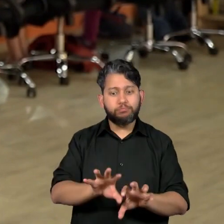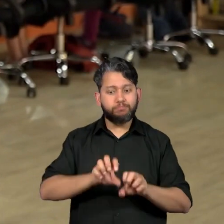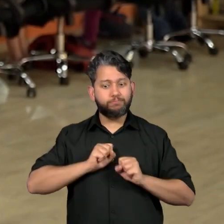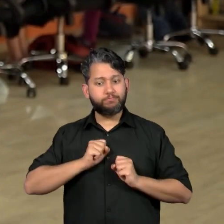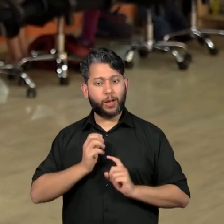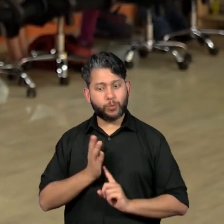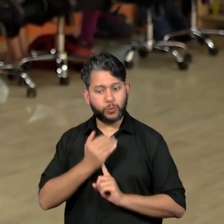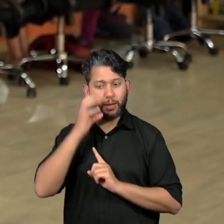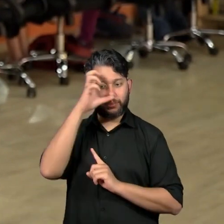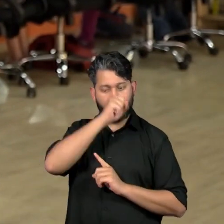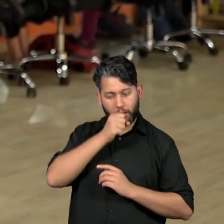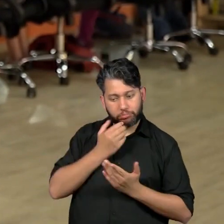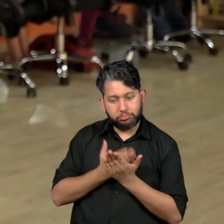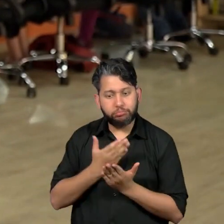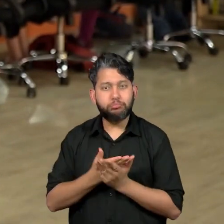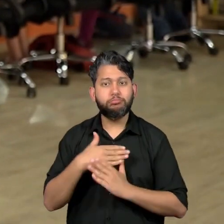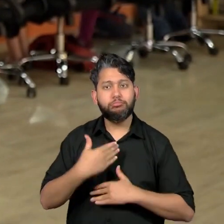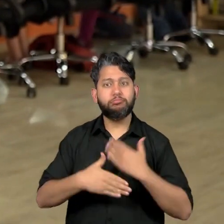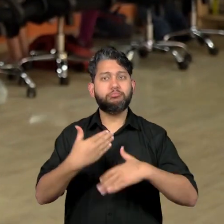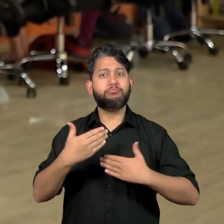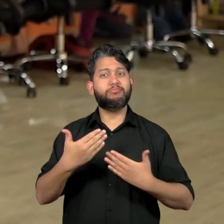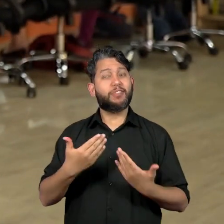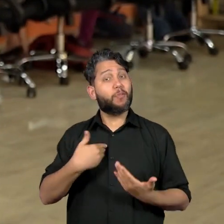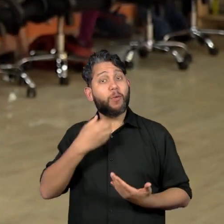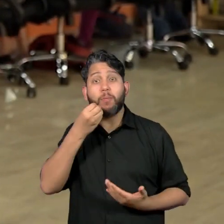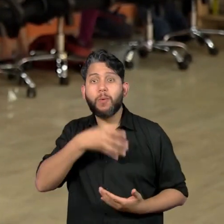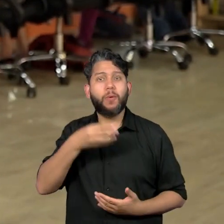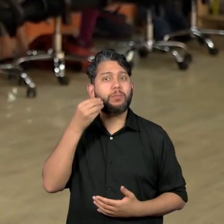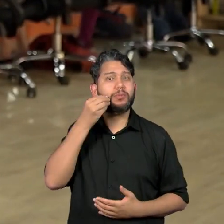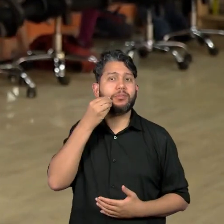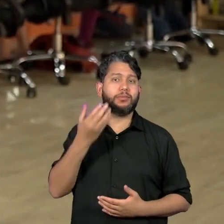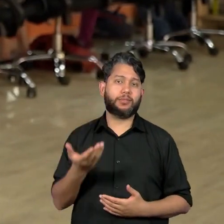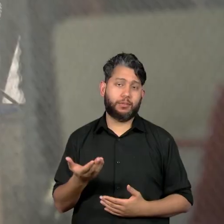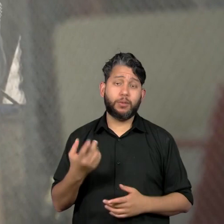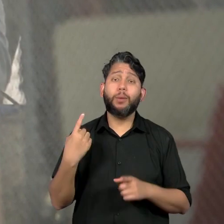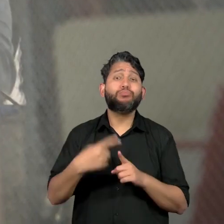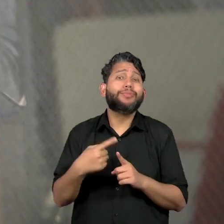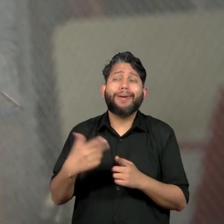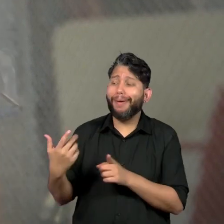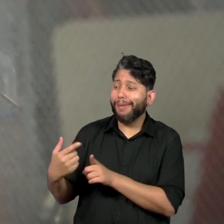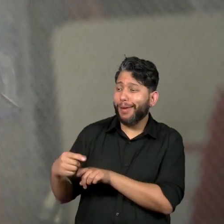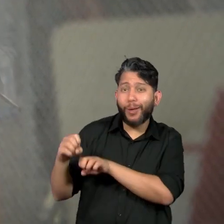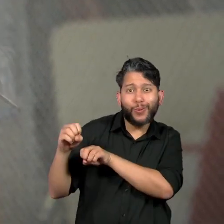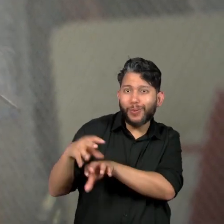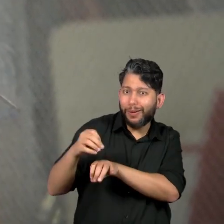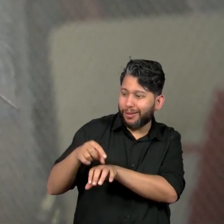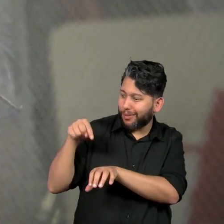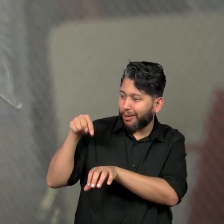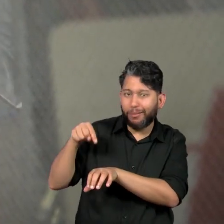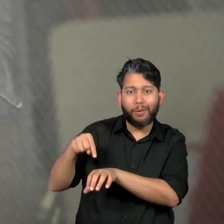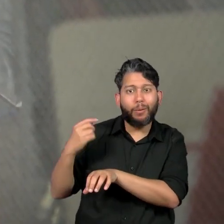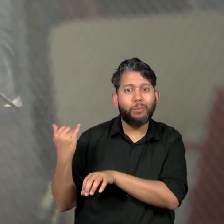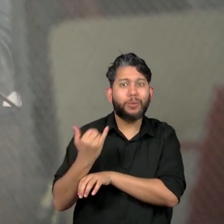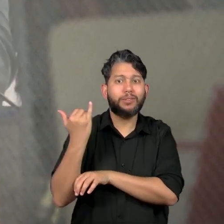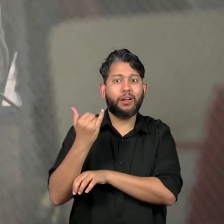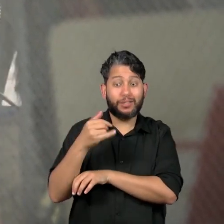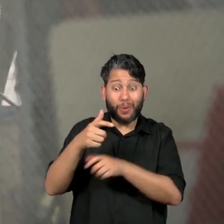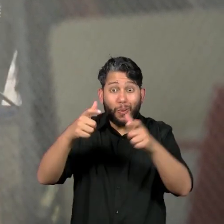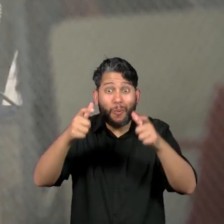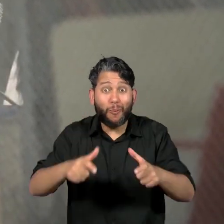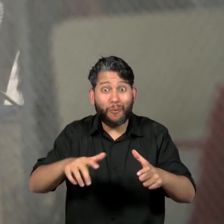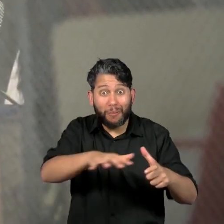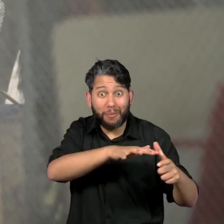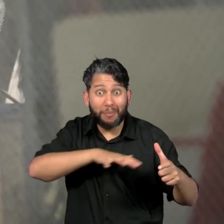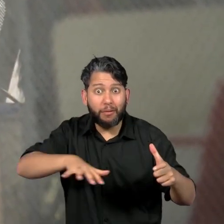acesso à educação, a estudar mais, a buscar mais, porque a educação, realmente, a gente, dentro da comunidade, a gente não tem